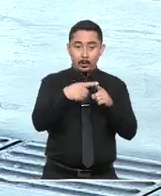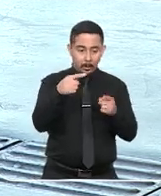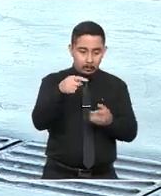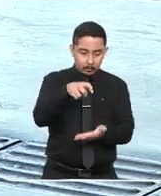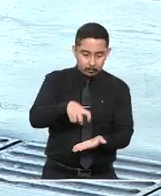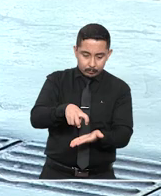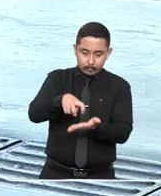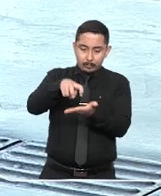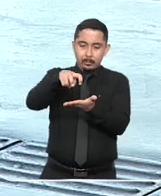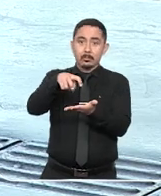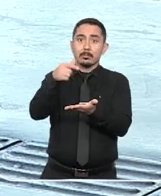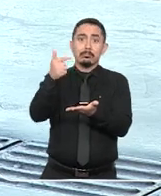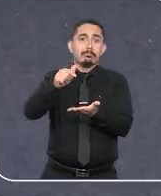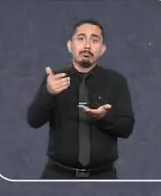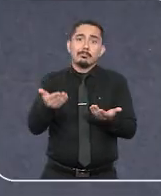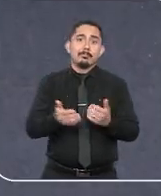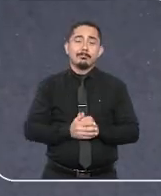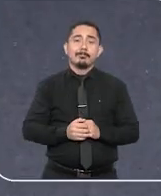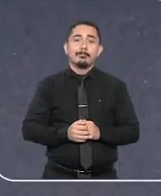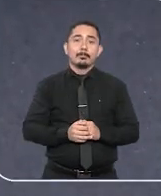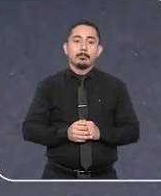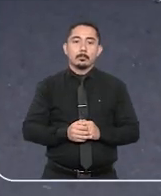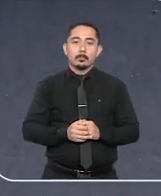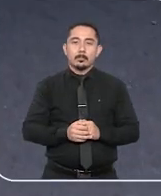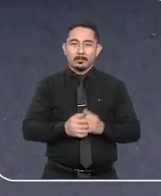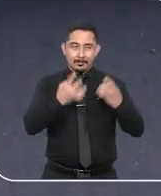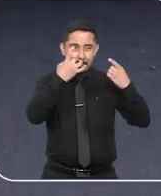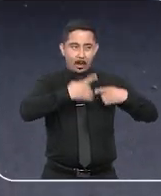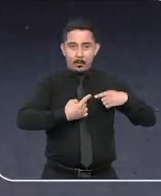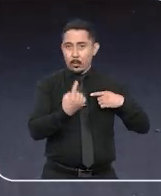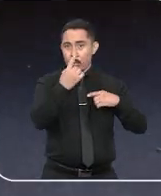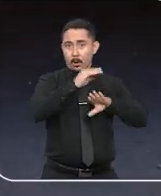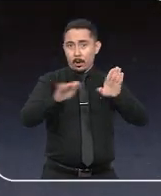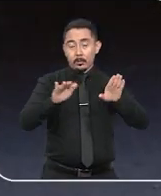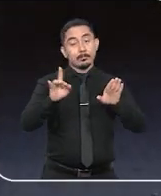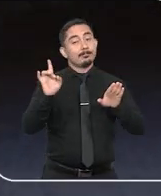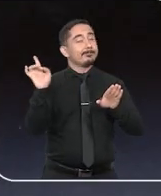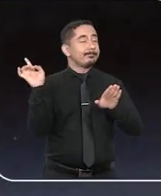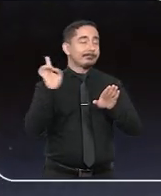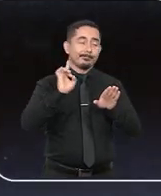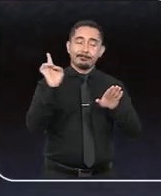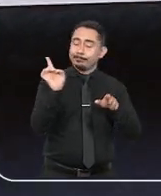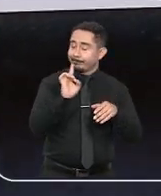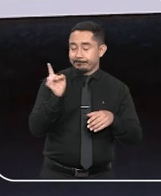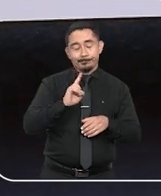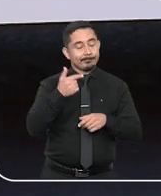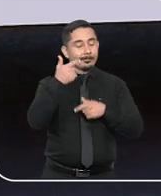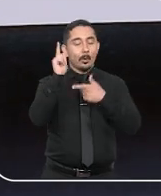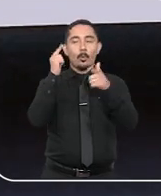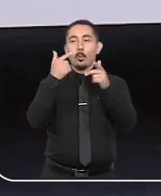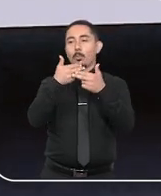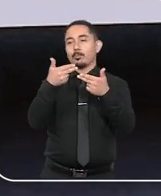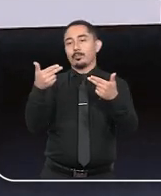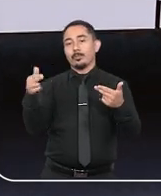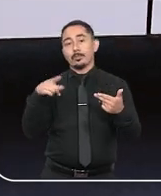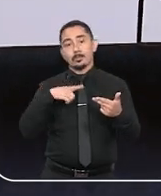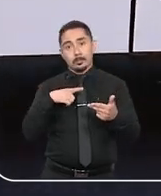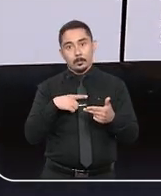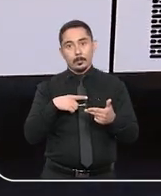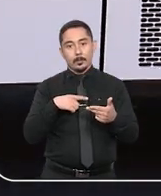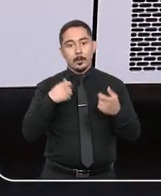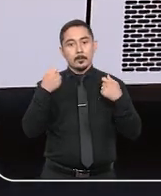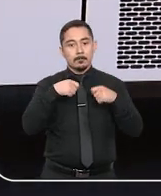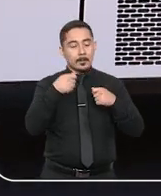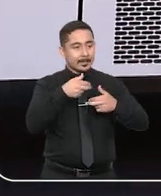levar, porque o elevador não funciona. E esse não é o único desafio para a pessoa com deficiência. É preciso